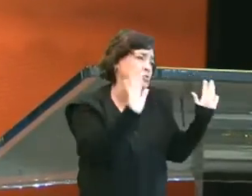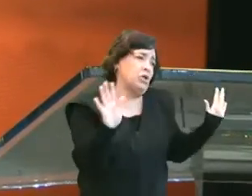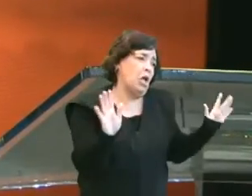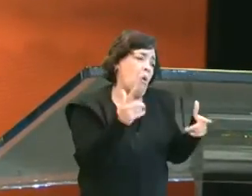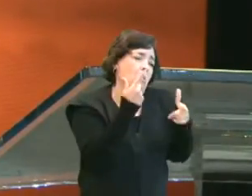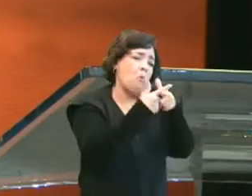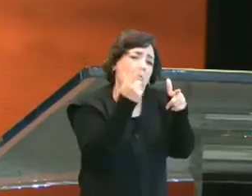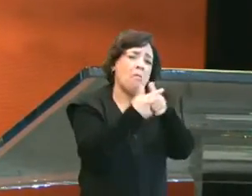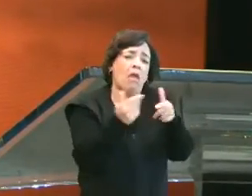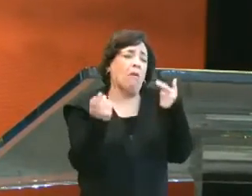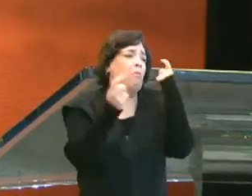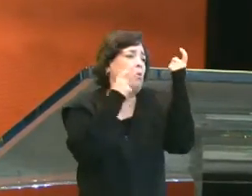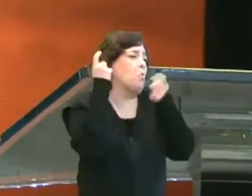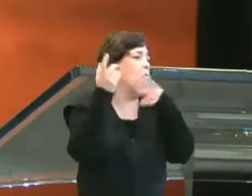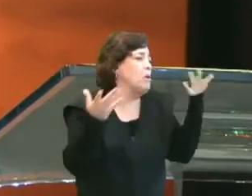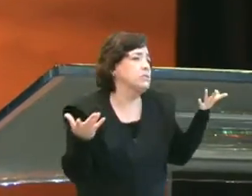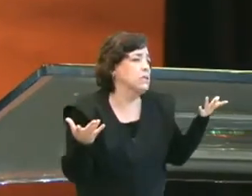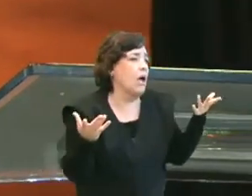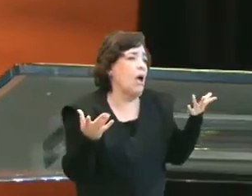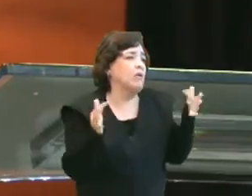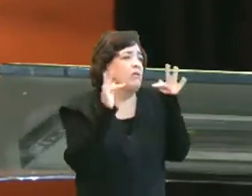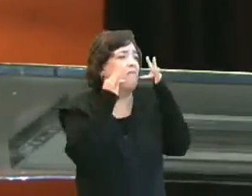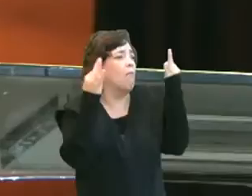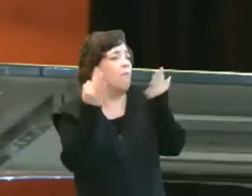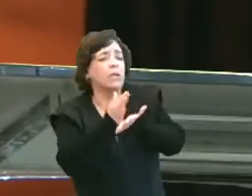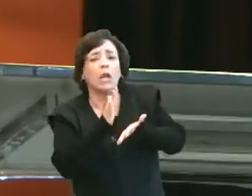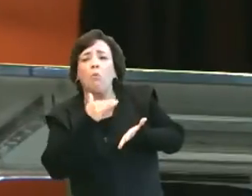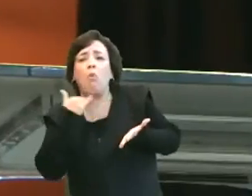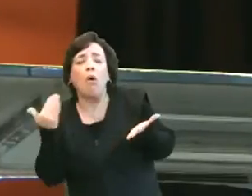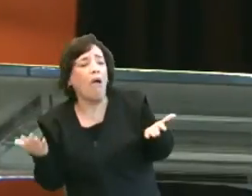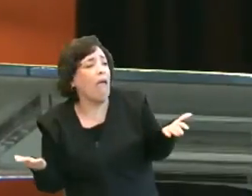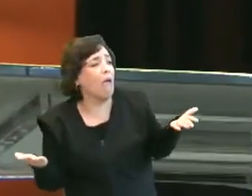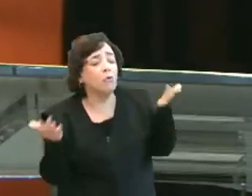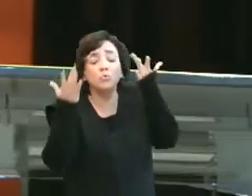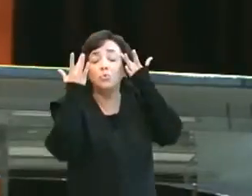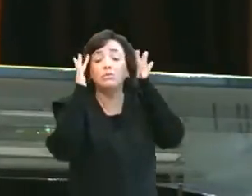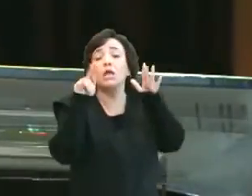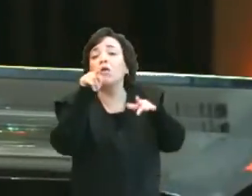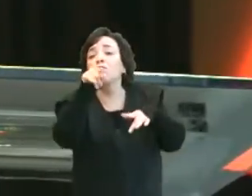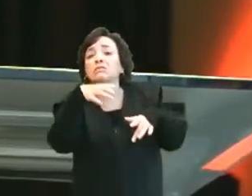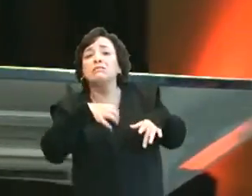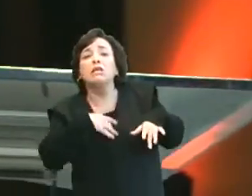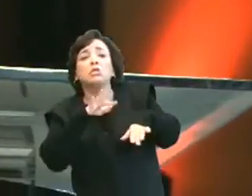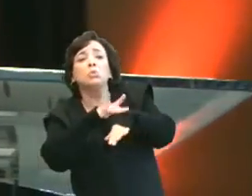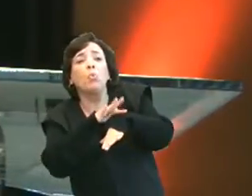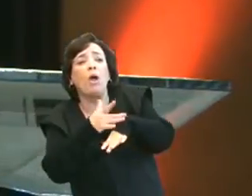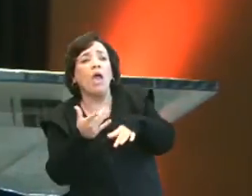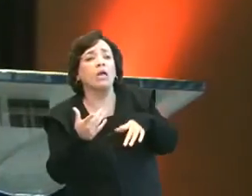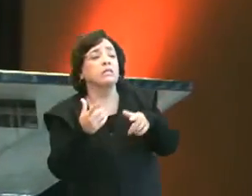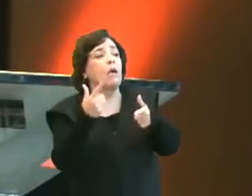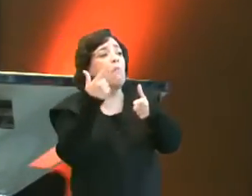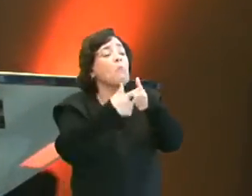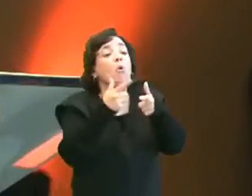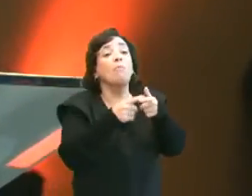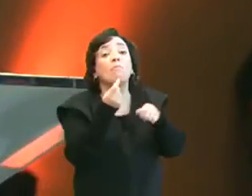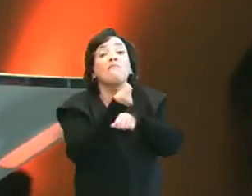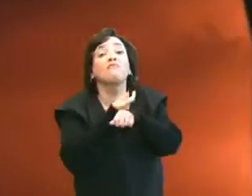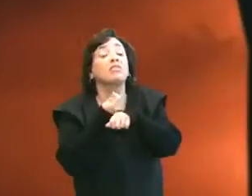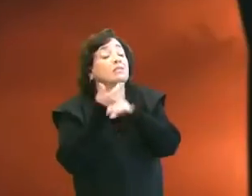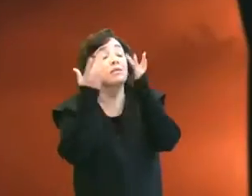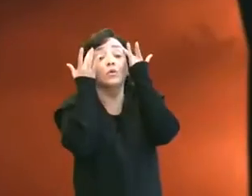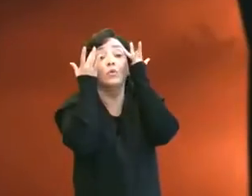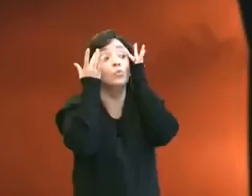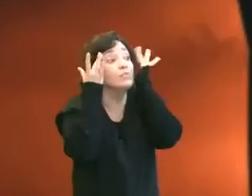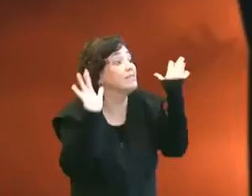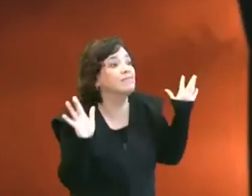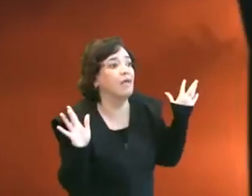Você perdeu alguém, você está enfermo, uma crise financeira, eu não sei qual é a